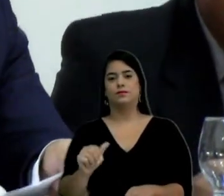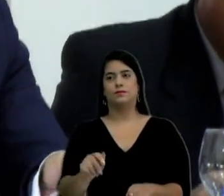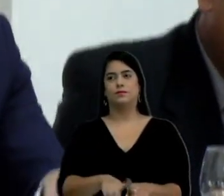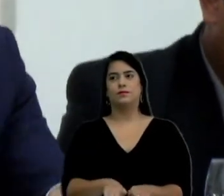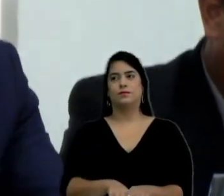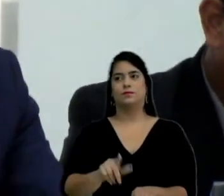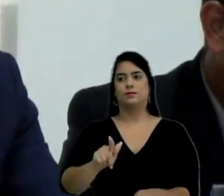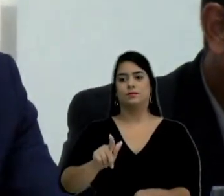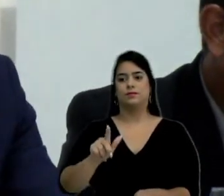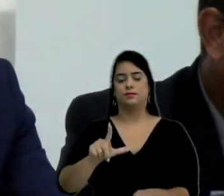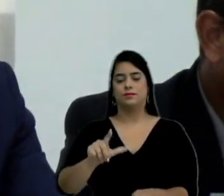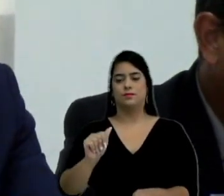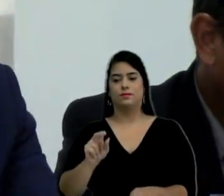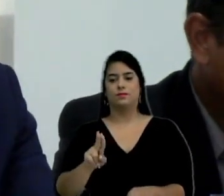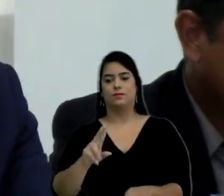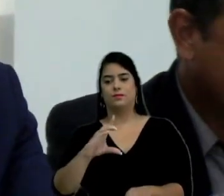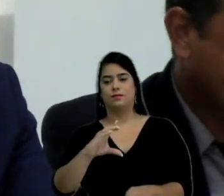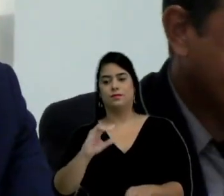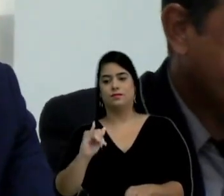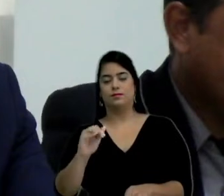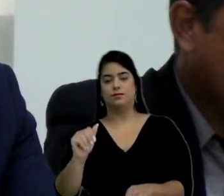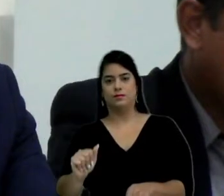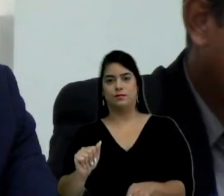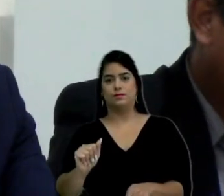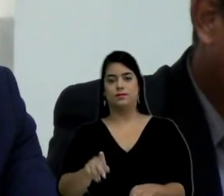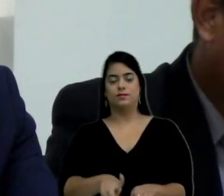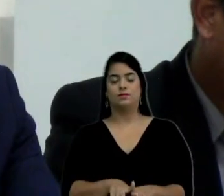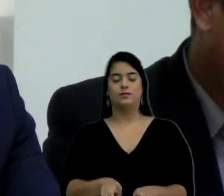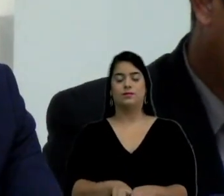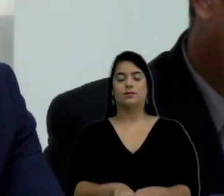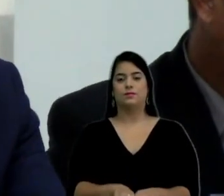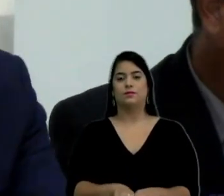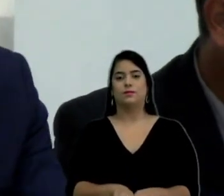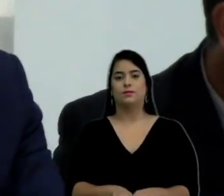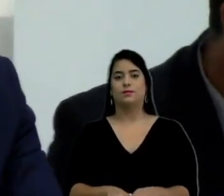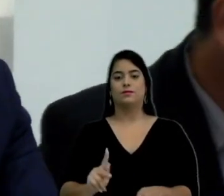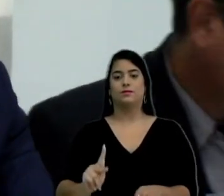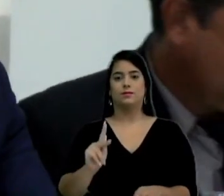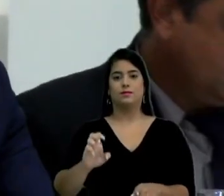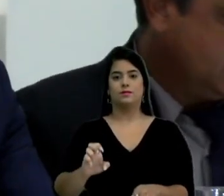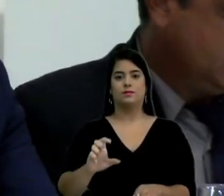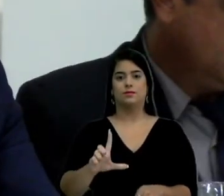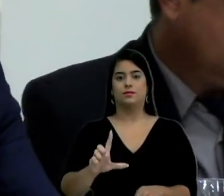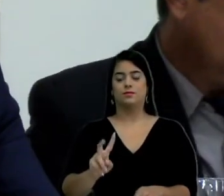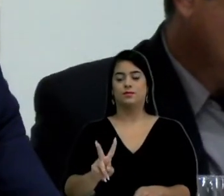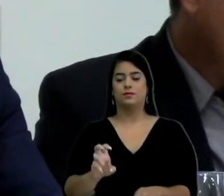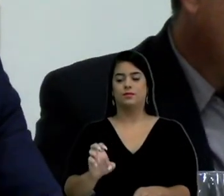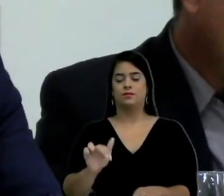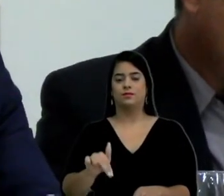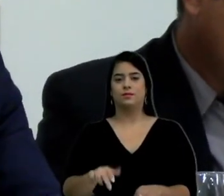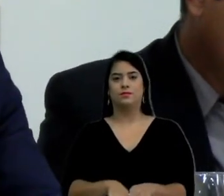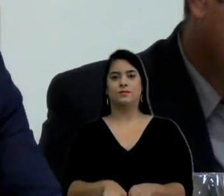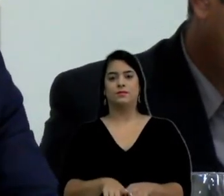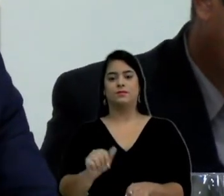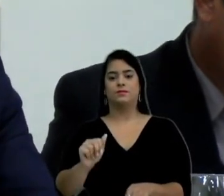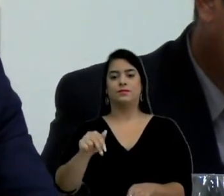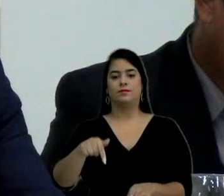glácia n conci por GL ali do lava jato kin Valério angé